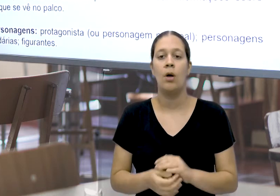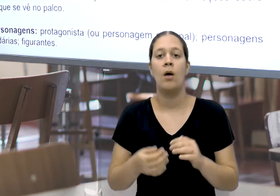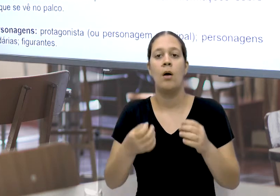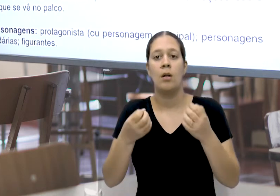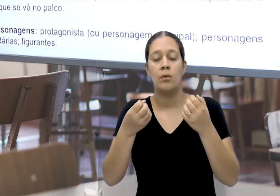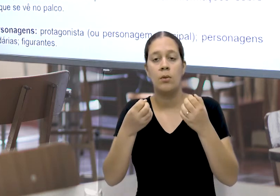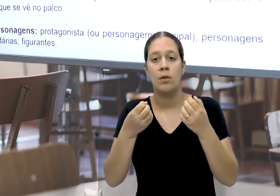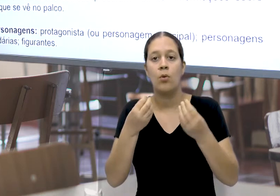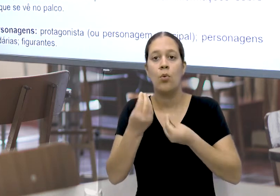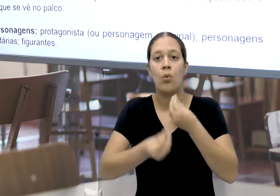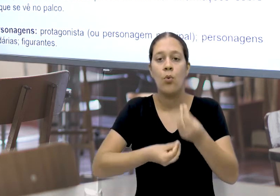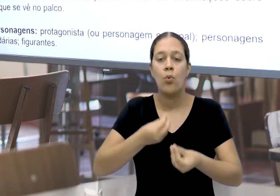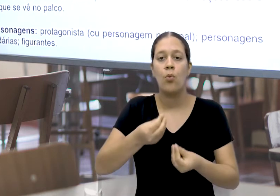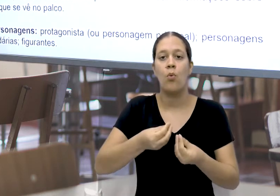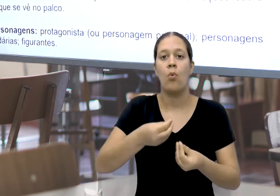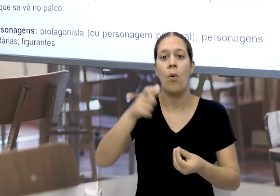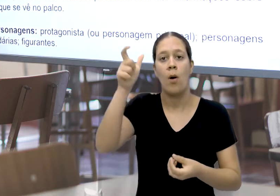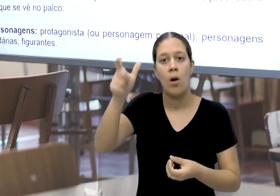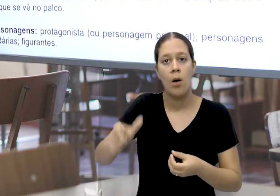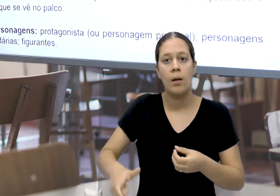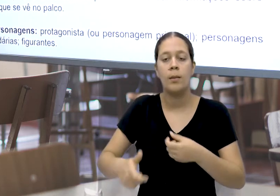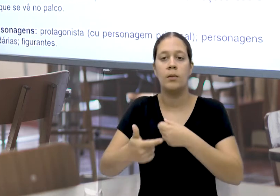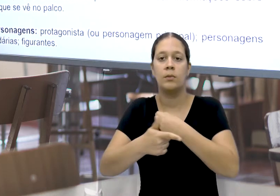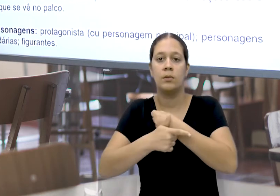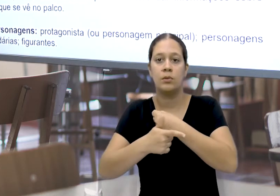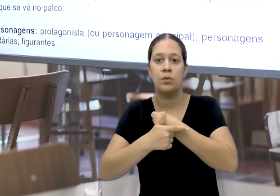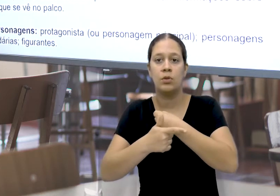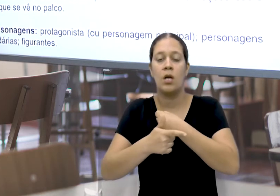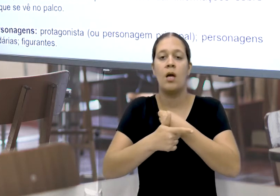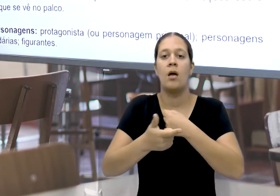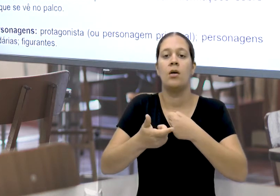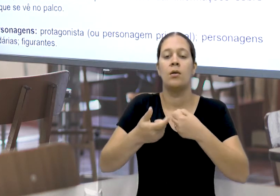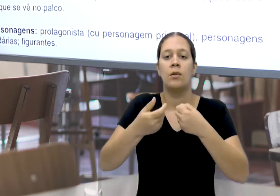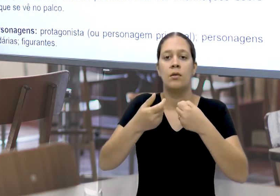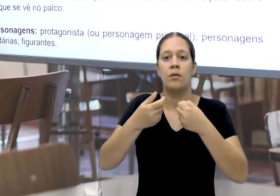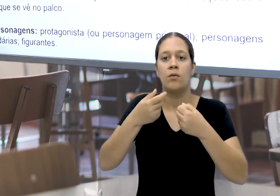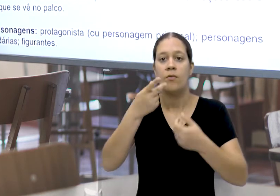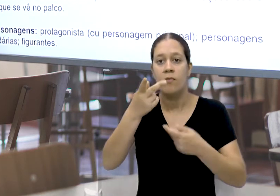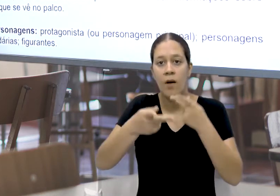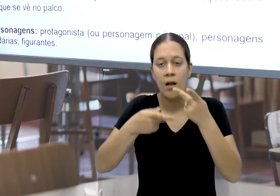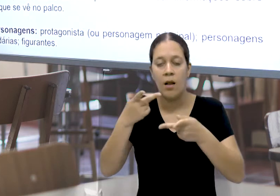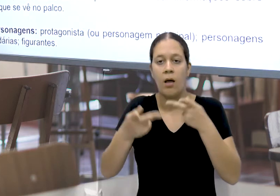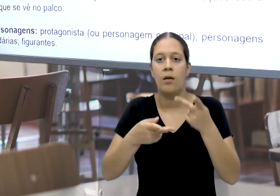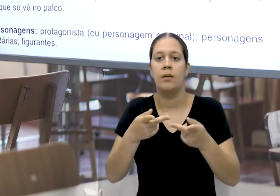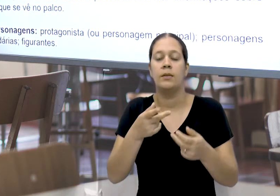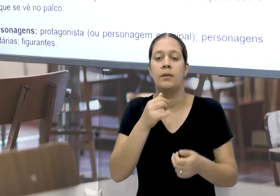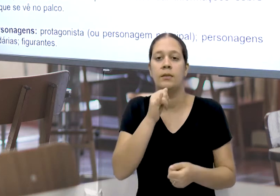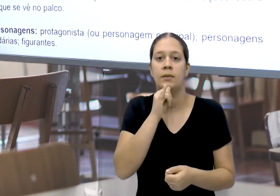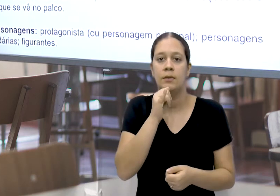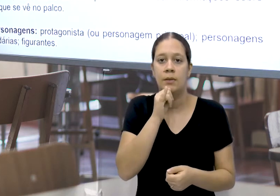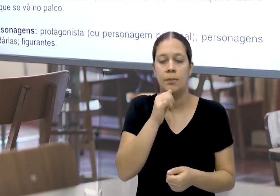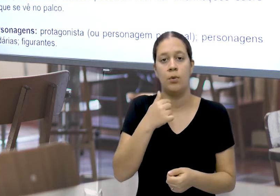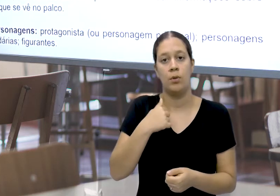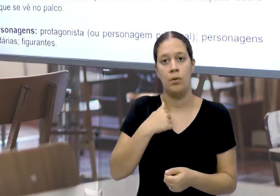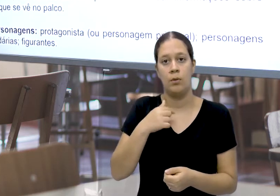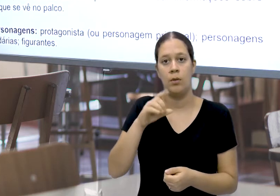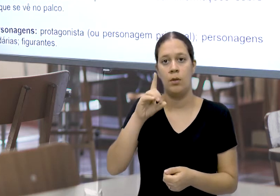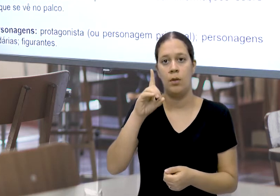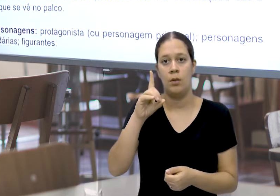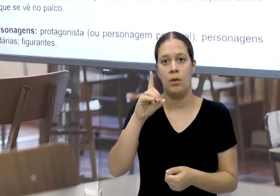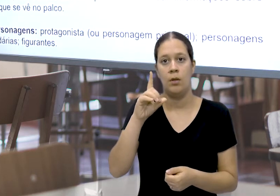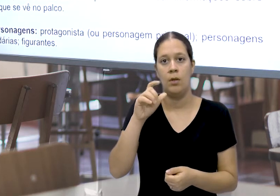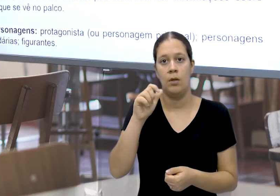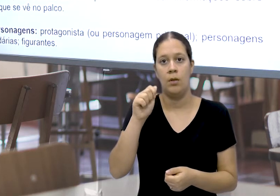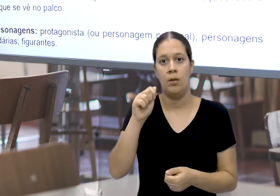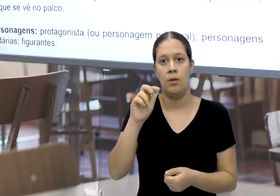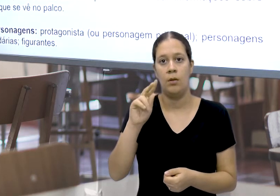pausadamente com as mãos sobre a perna. Quando eu li isso, eita, tem que explicar pausadamente com as mãos sobre a perna, tá? O autor do